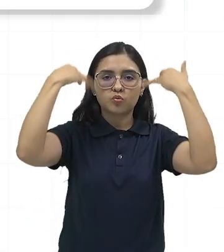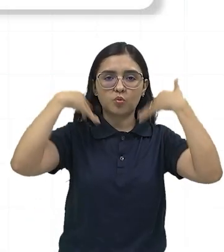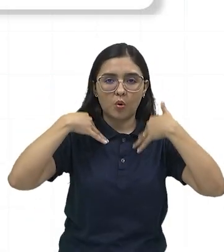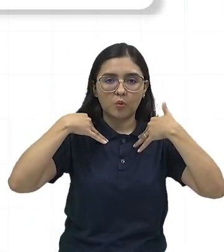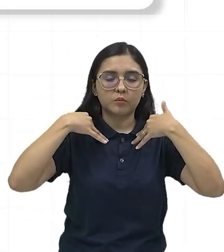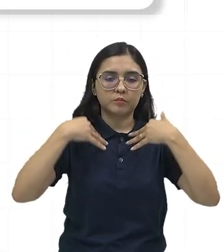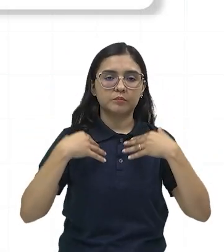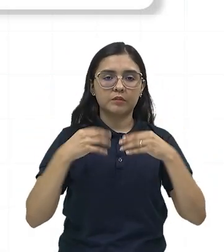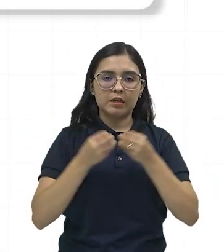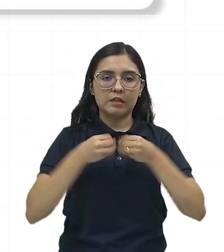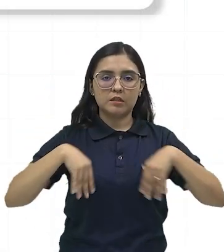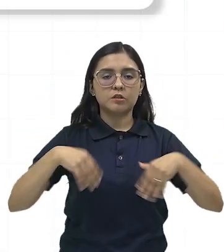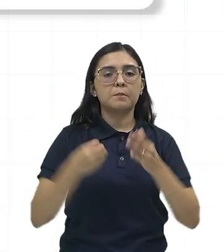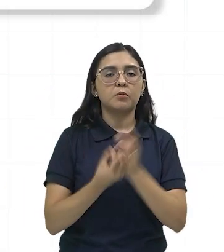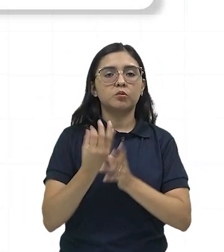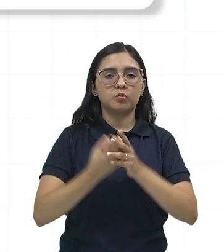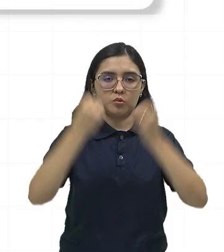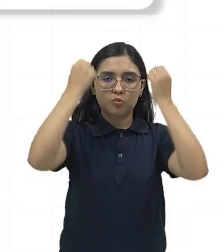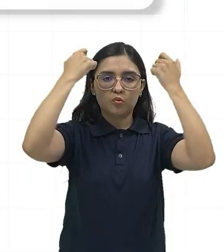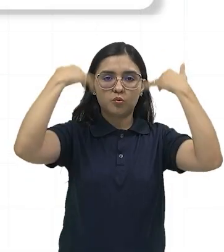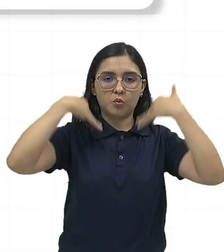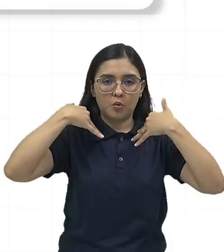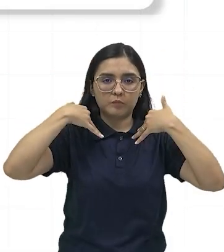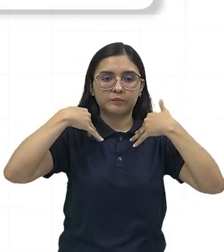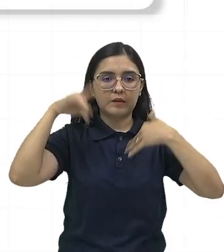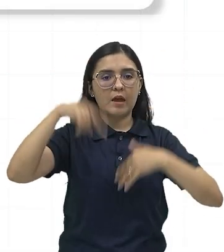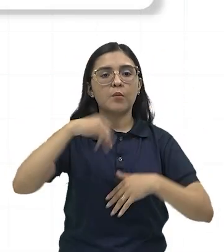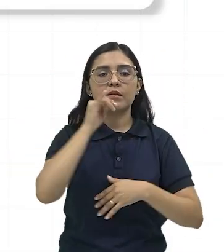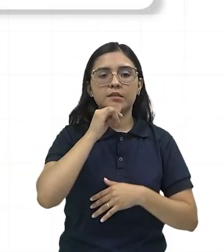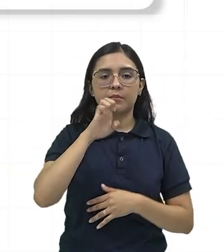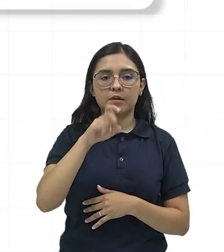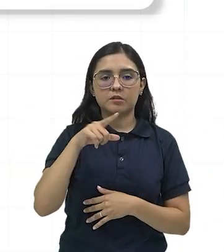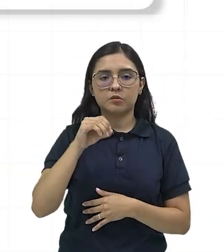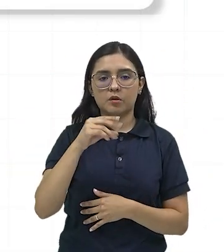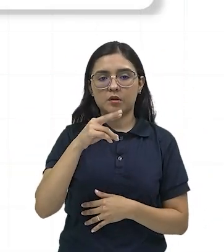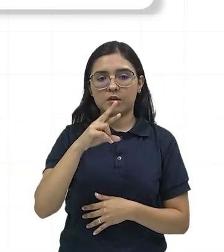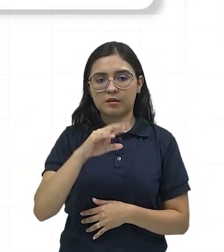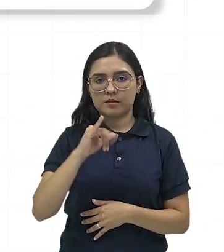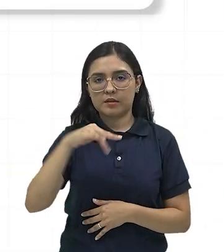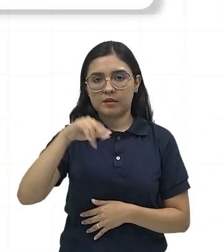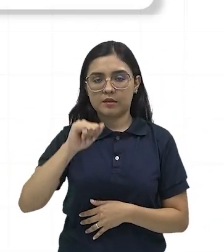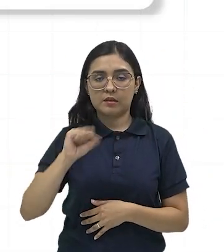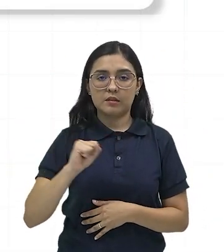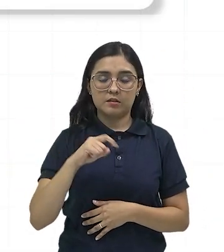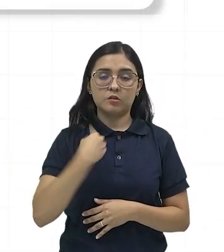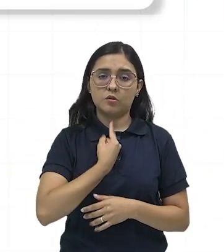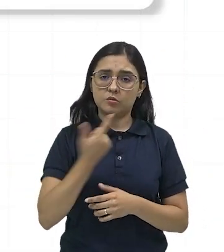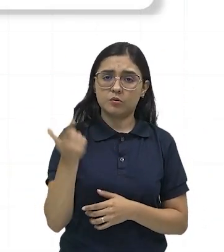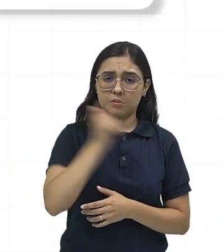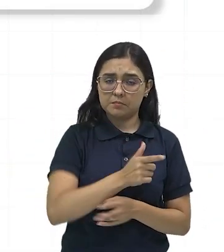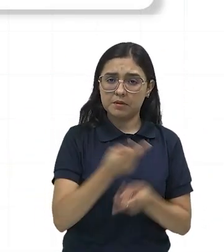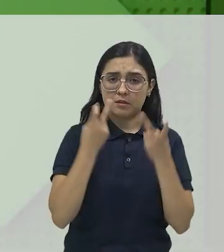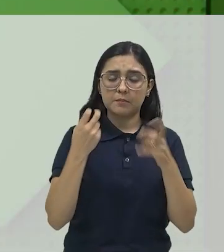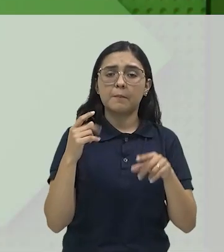de glândulas exócrinas. E a gente consegue enxergar isso, até porque a